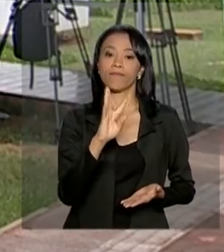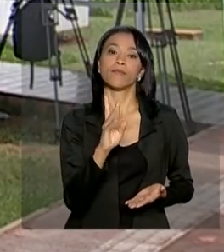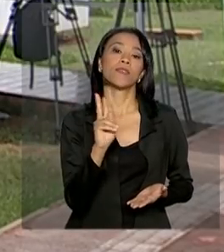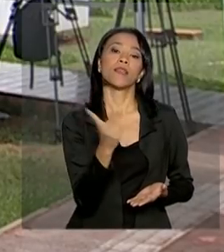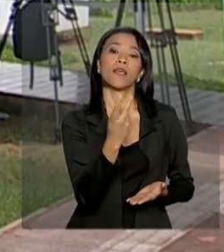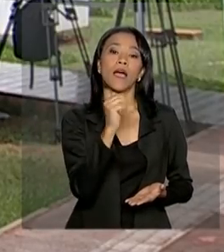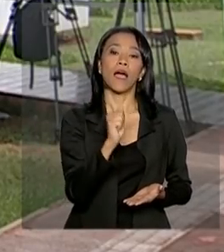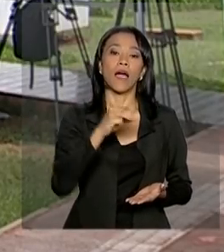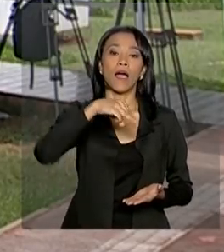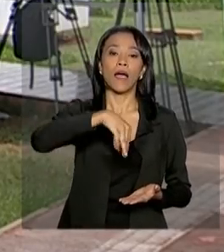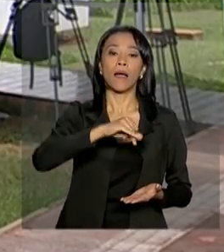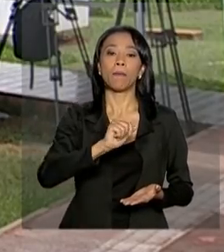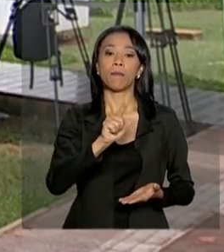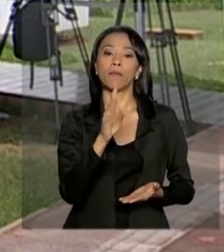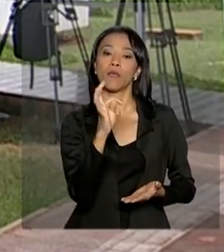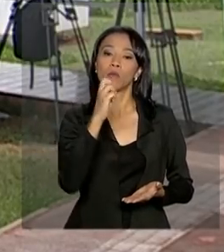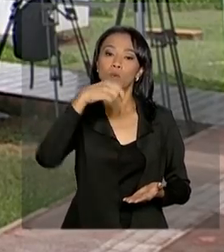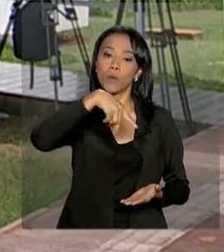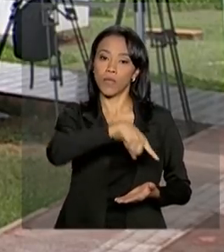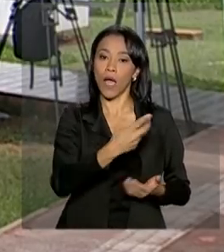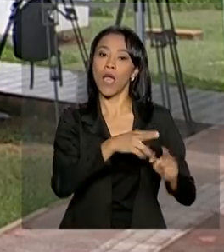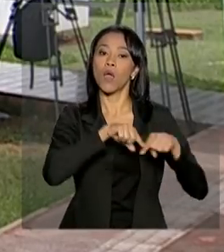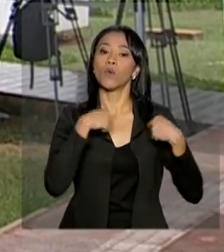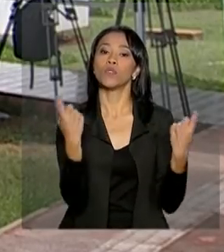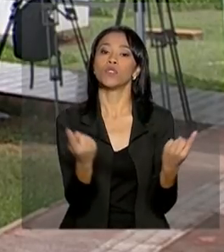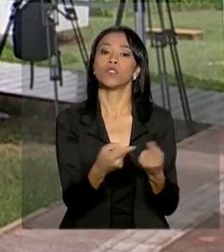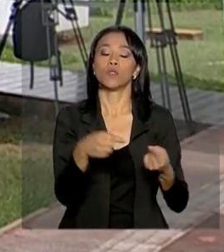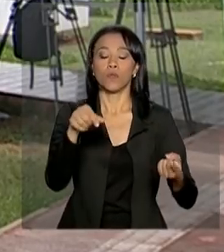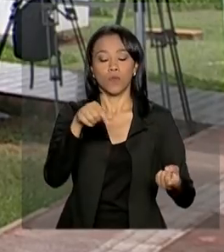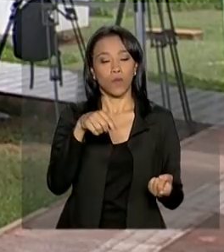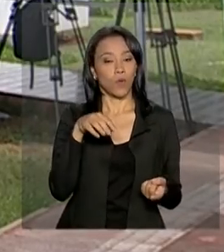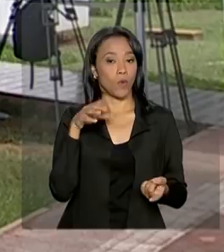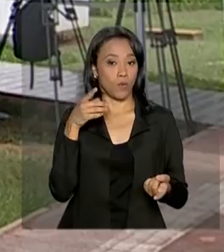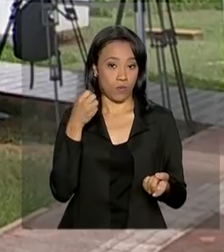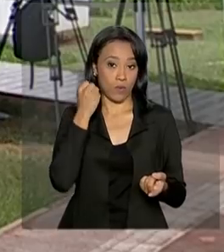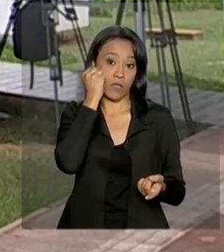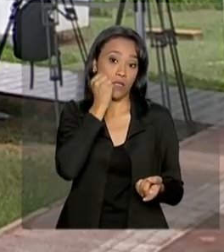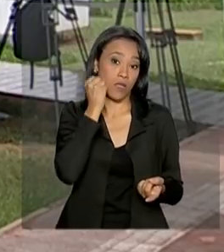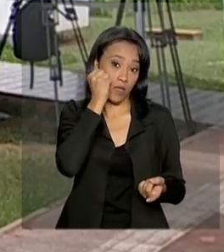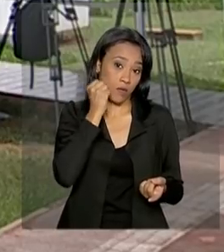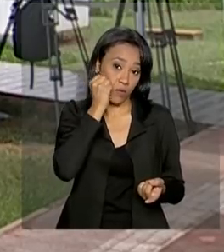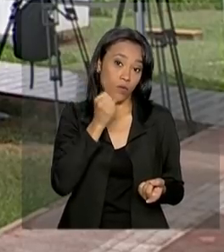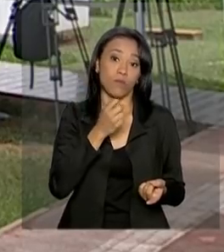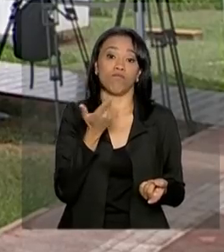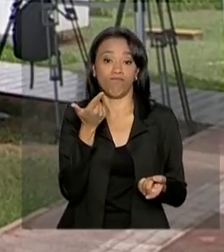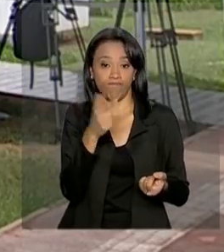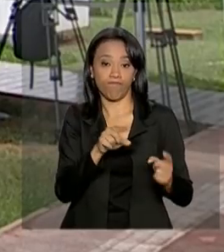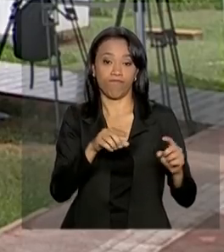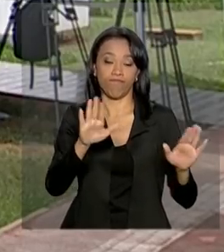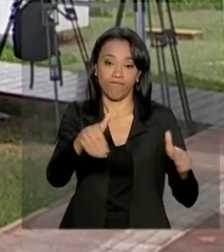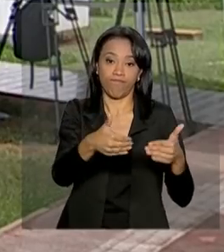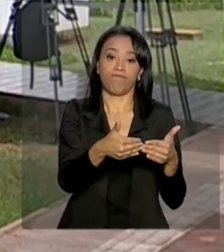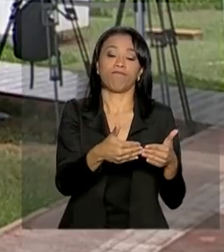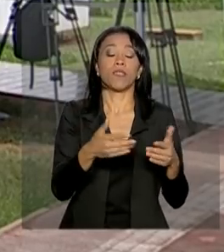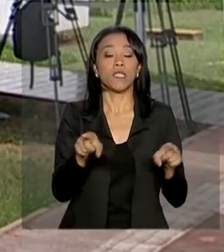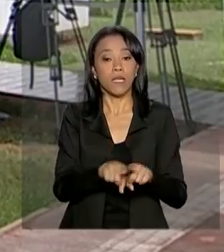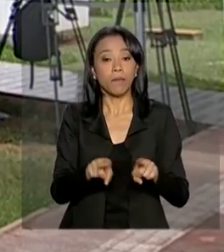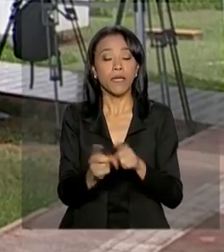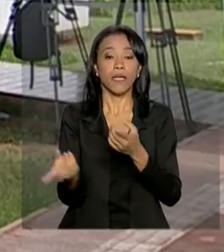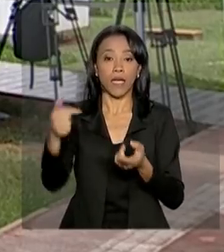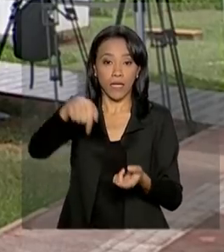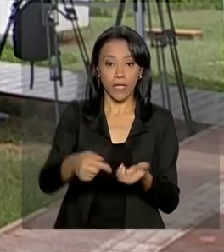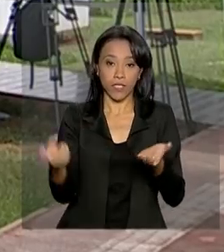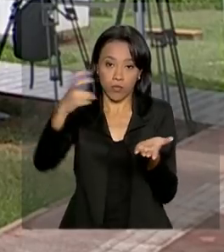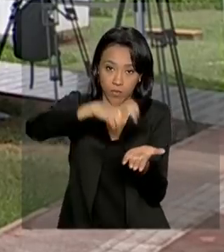e está reunido com o senador Márcio Bittar, do MDB. Também agora pela manhã, aqui no Planalto,